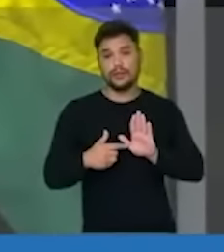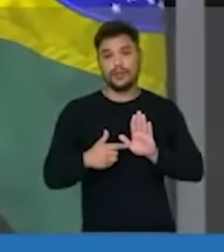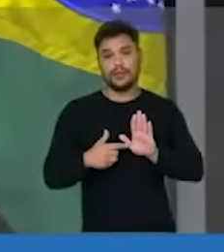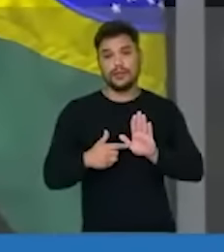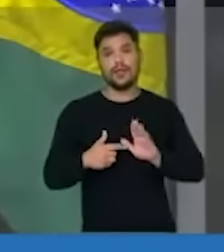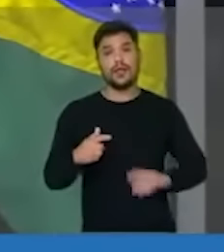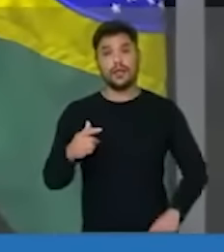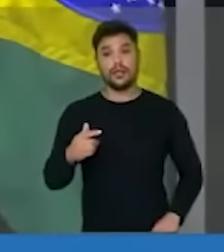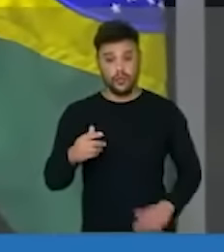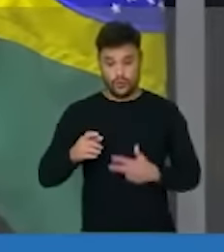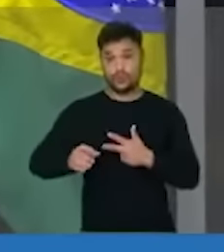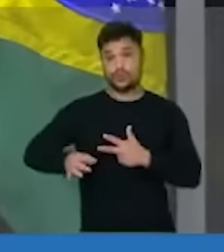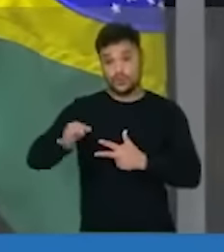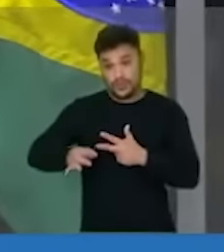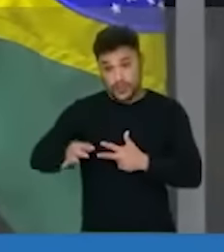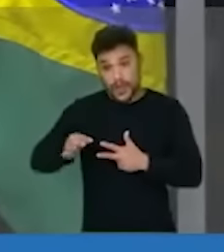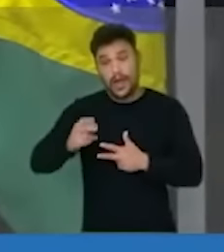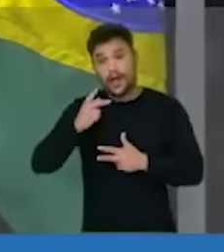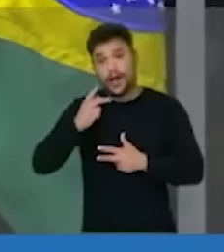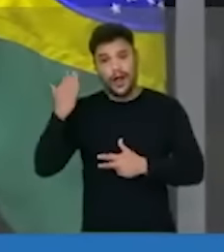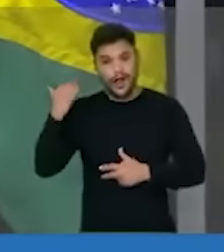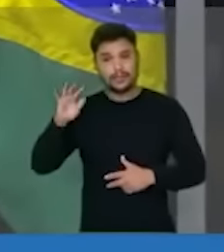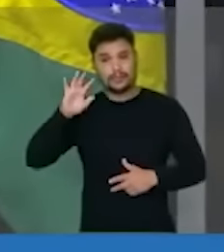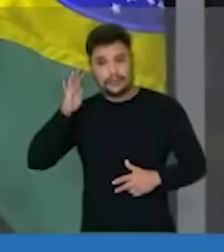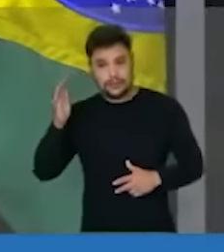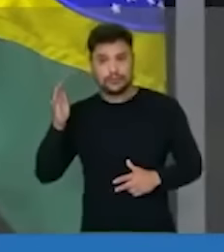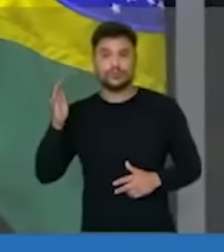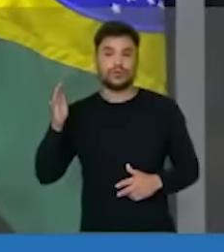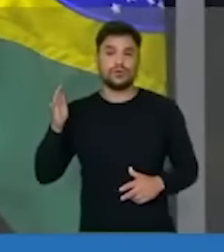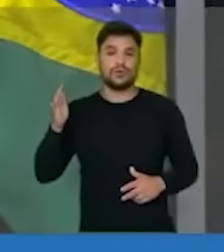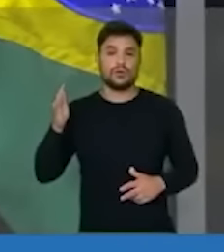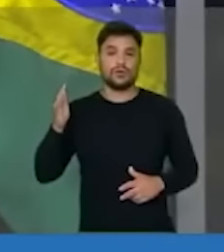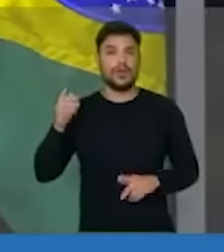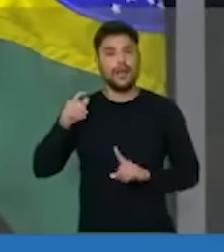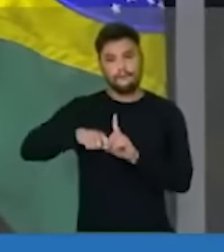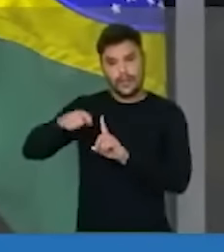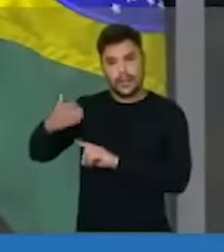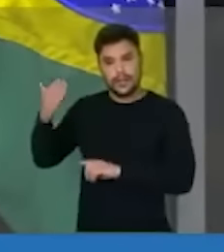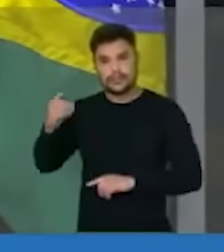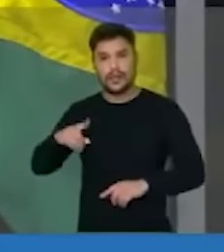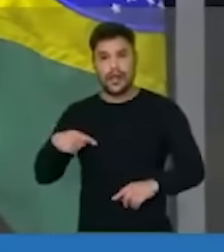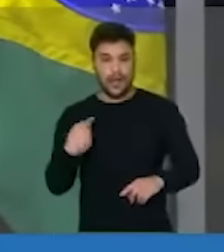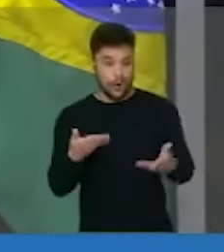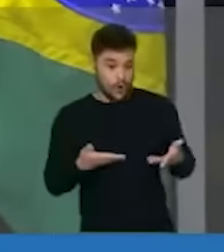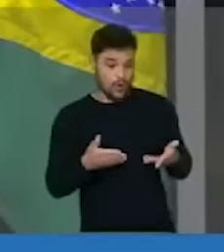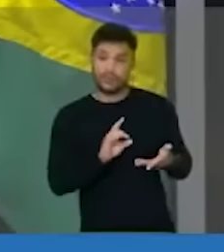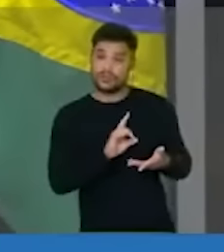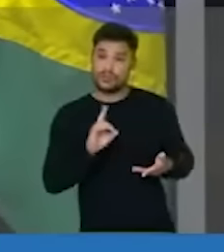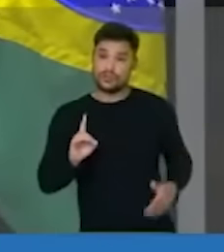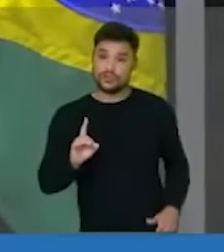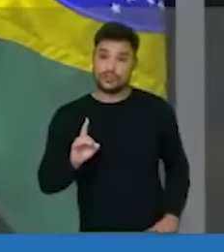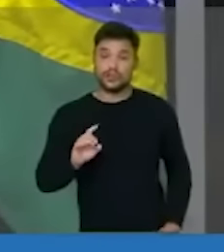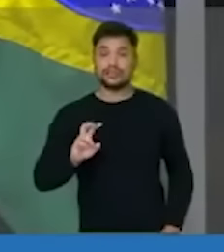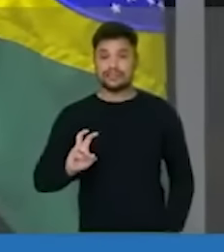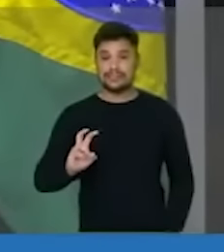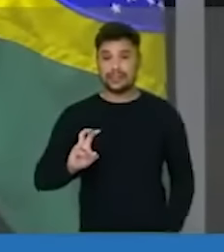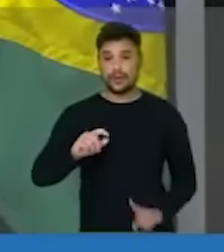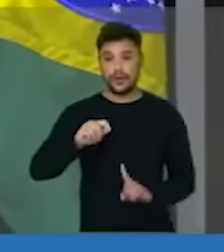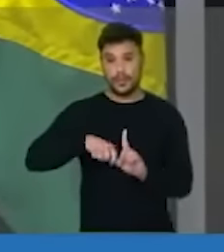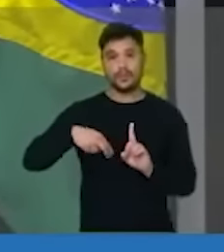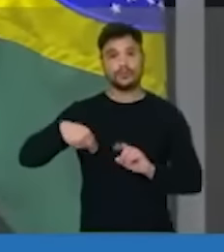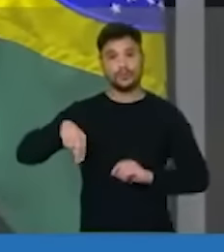segura pelo Poder Judiciário há alguns dias, aliás, há meses. Nós estamos já no dia 5 de